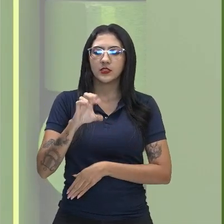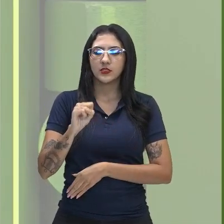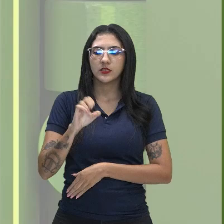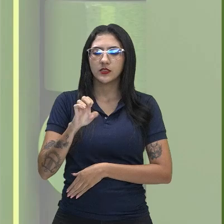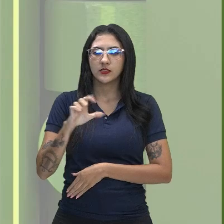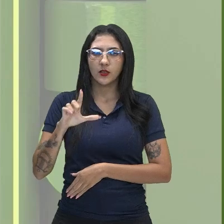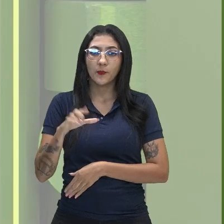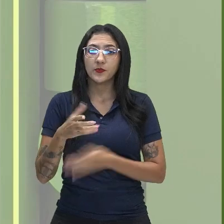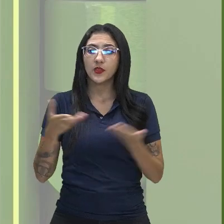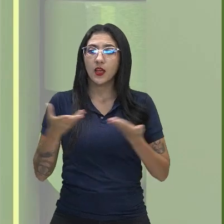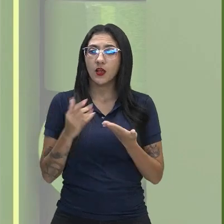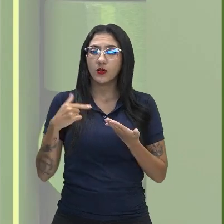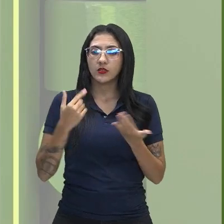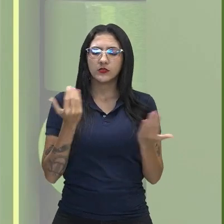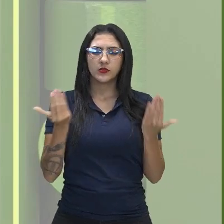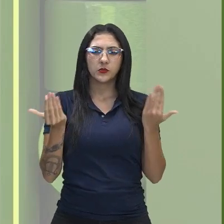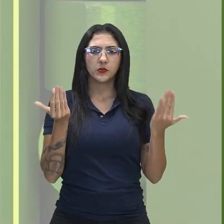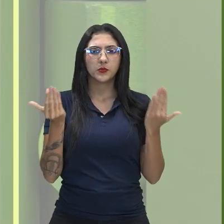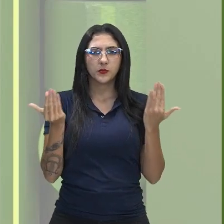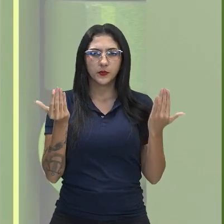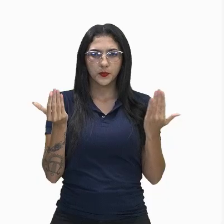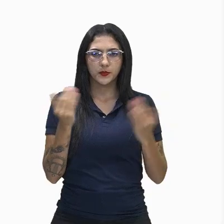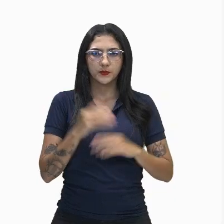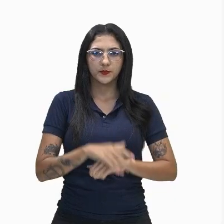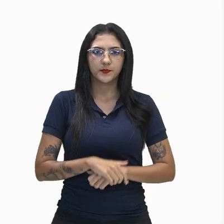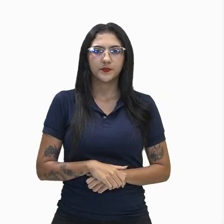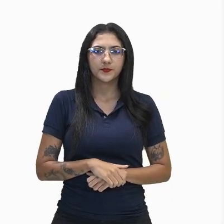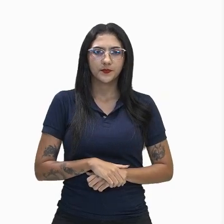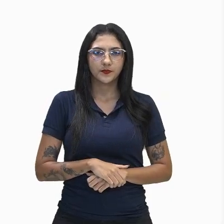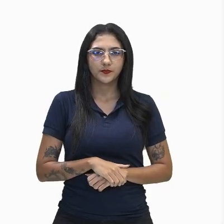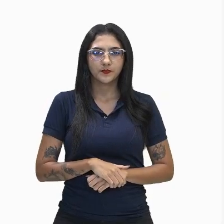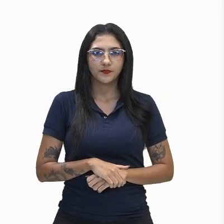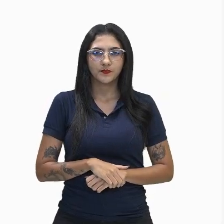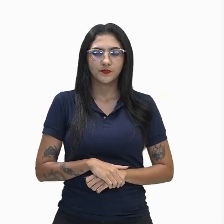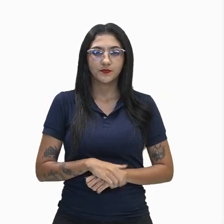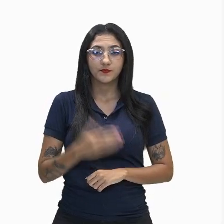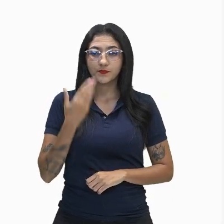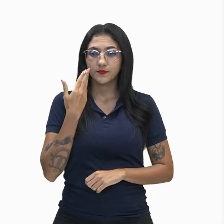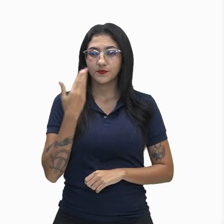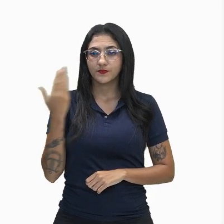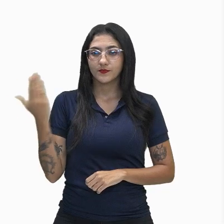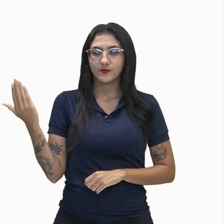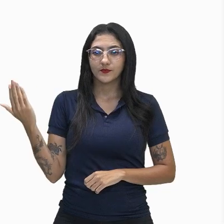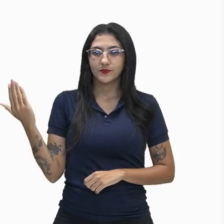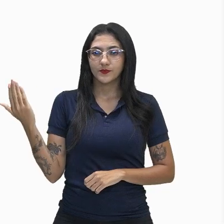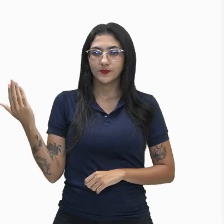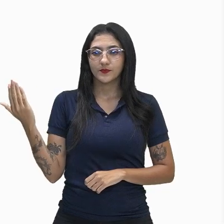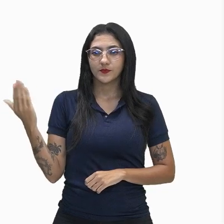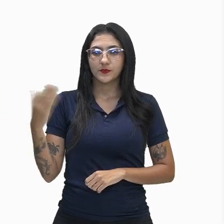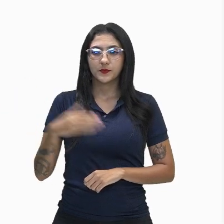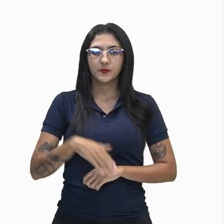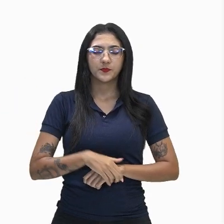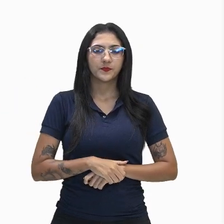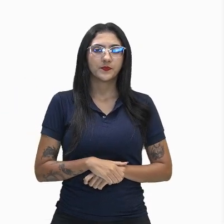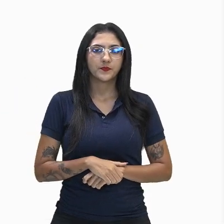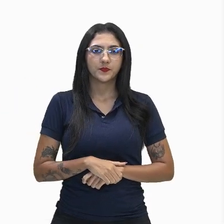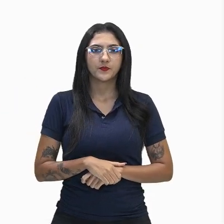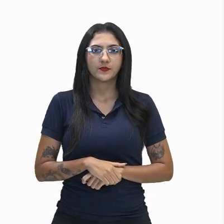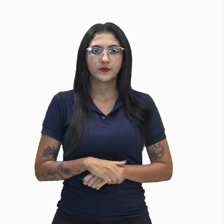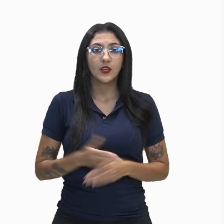uma comparação entre esses dois tipos de motores. Bem, vamos observar